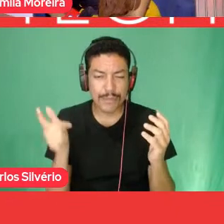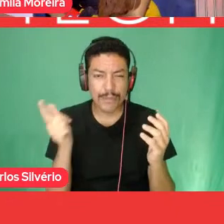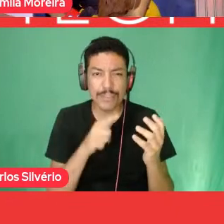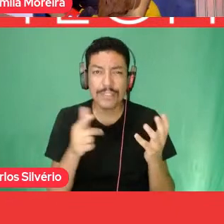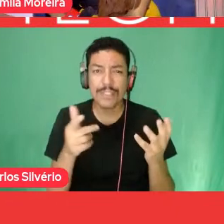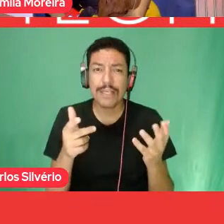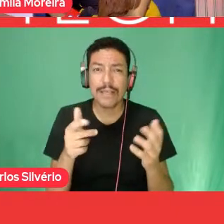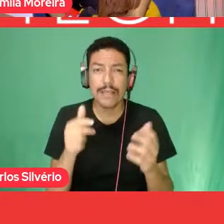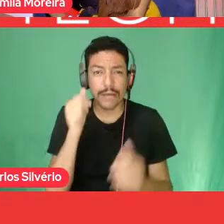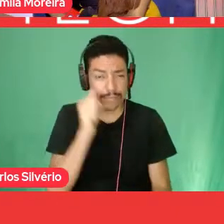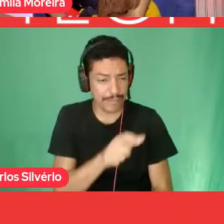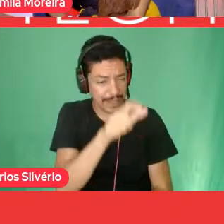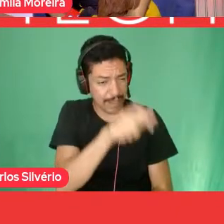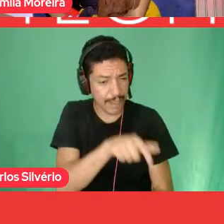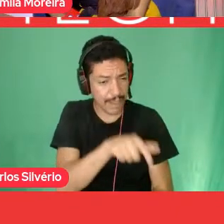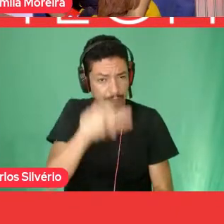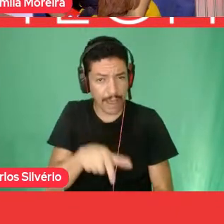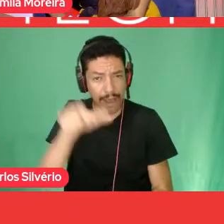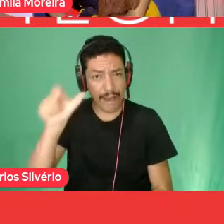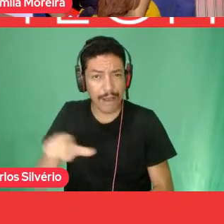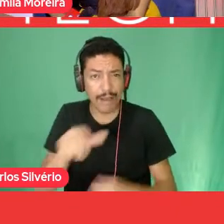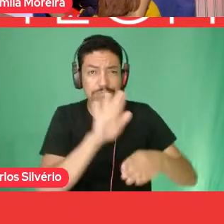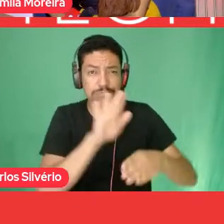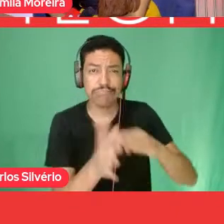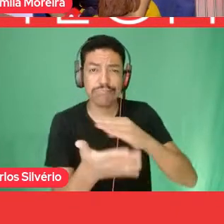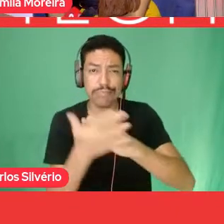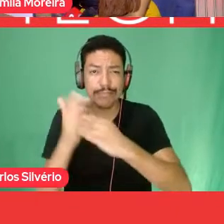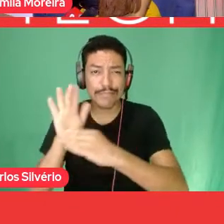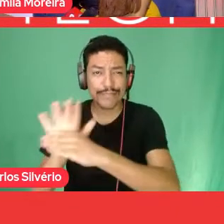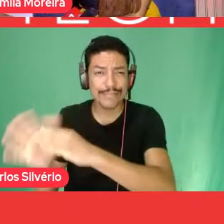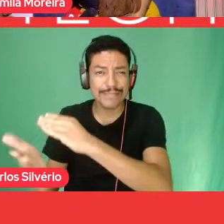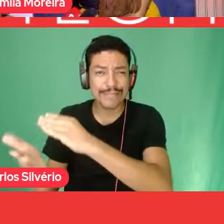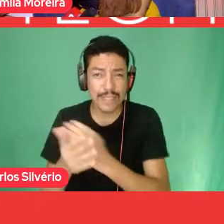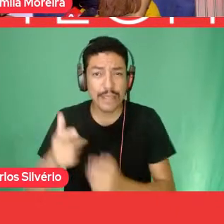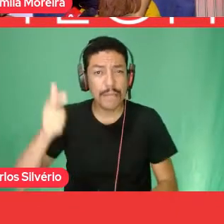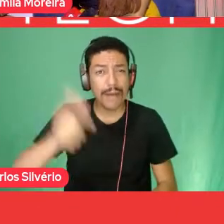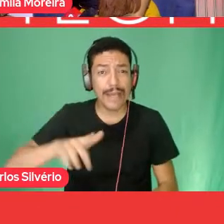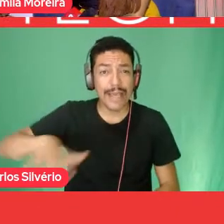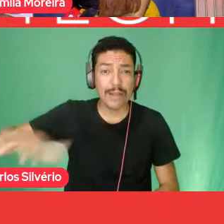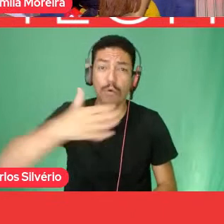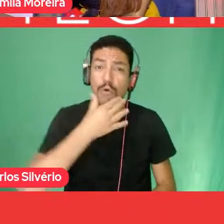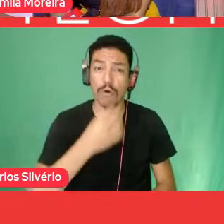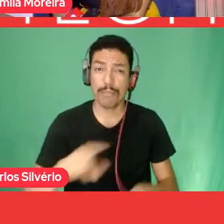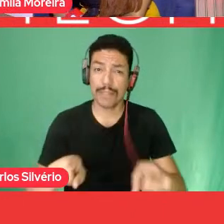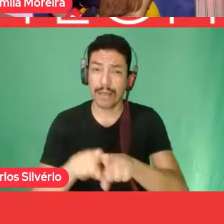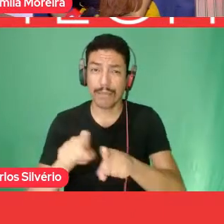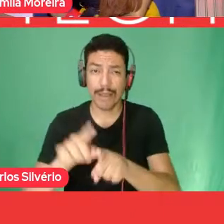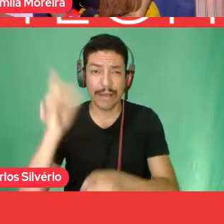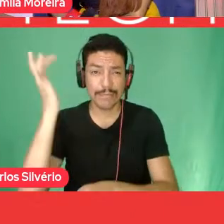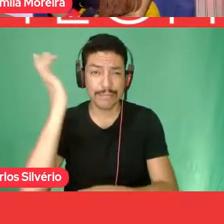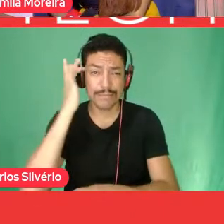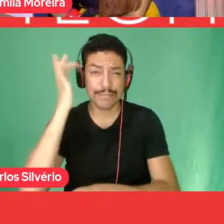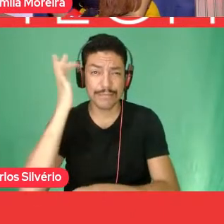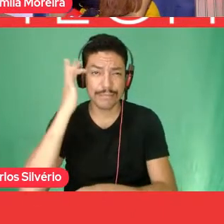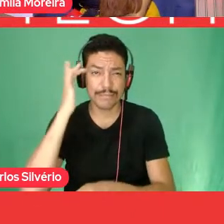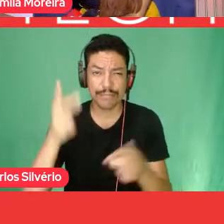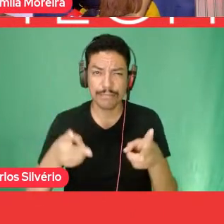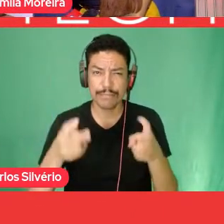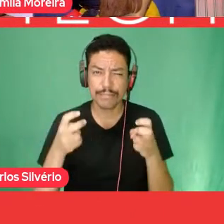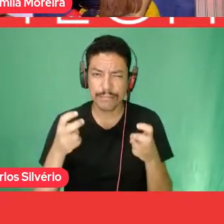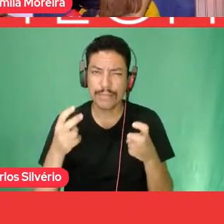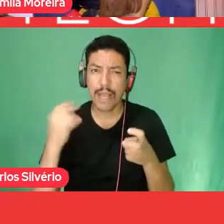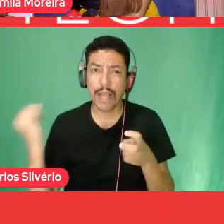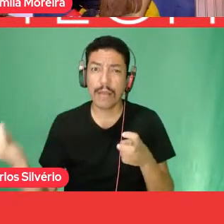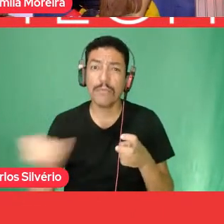uma, né, ajude a outra e que mais pessoas, os homens também ajudem as mulheres, né, e a importância aqui